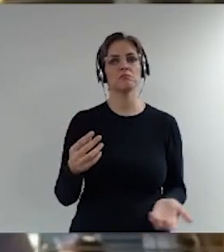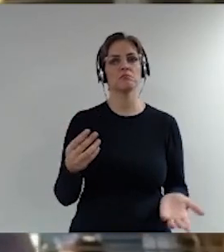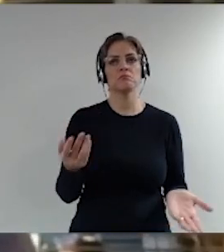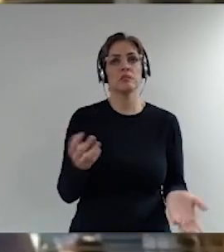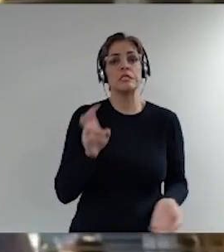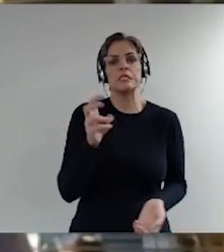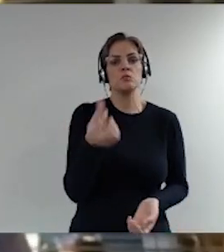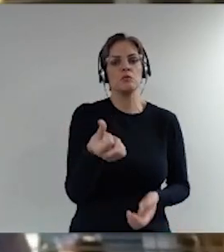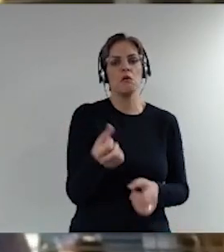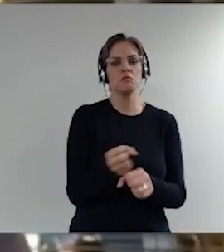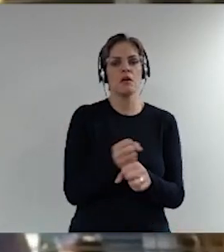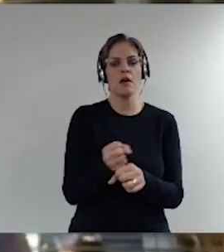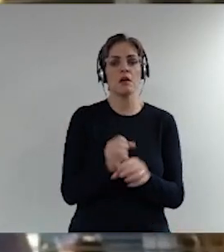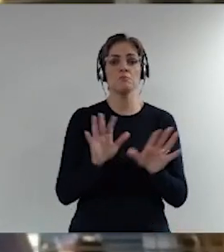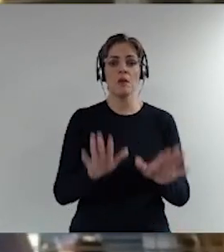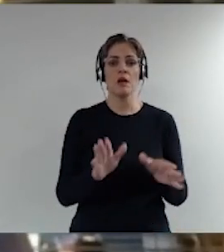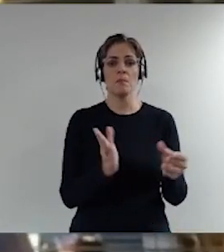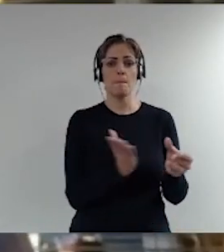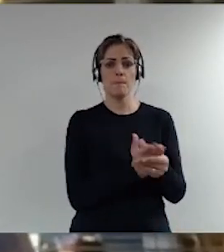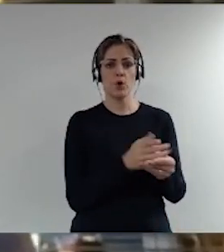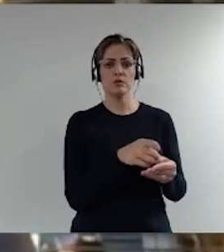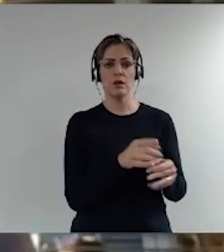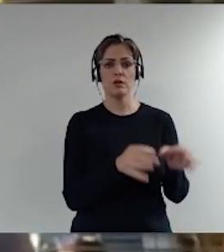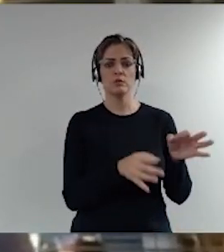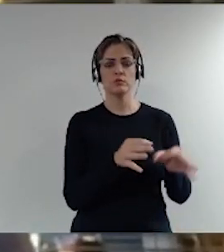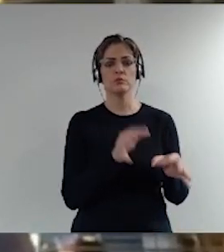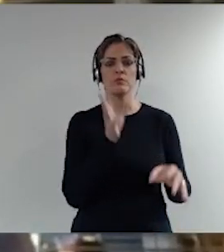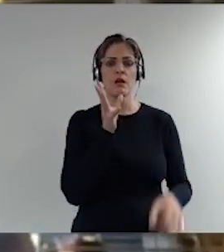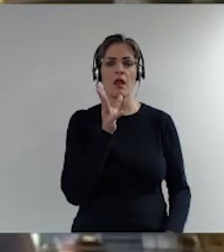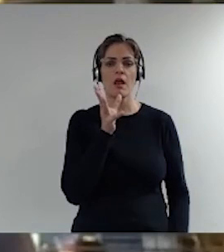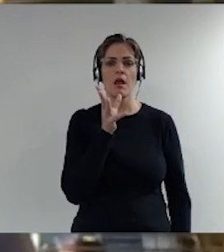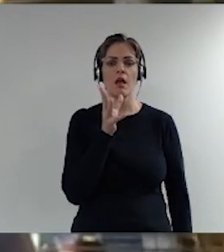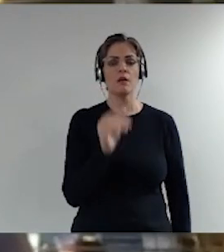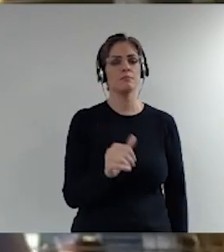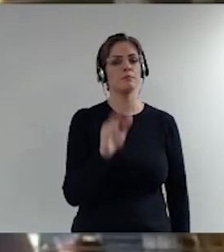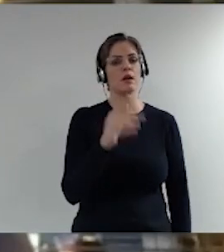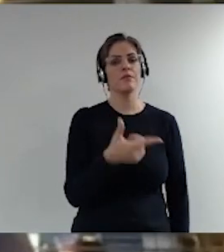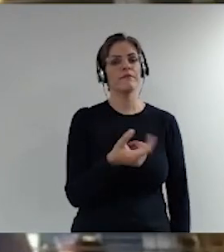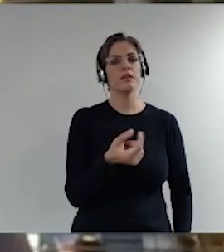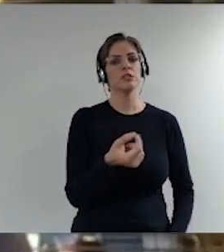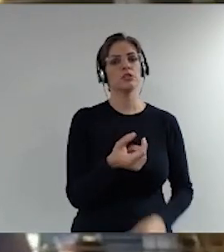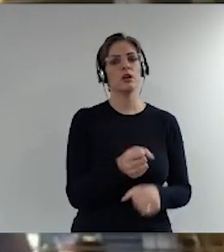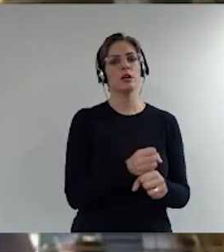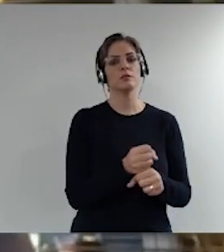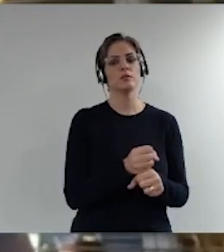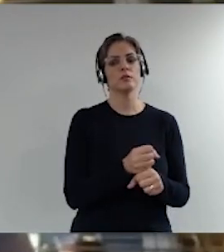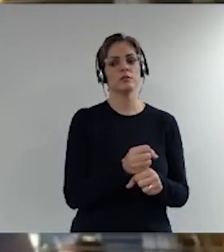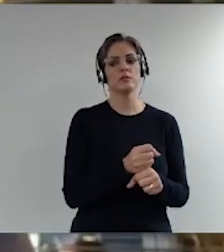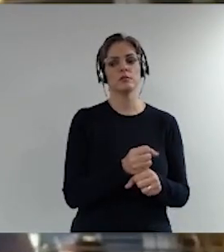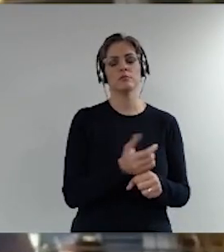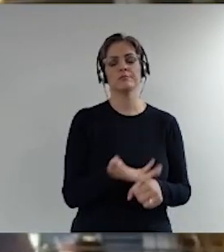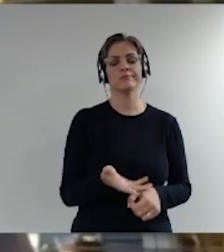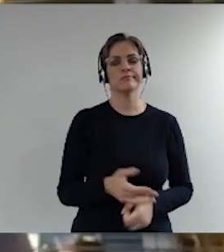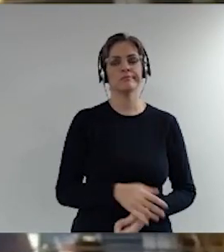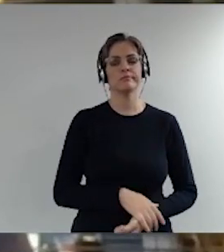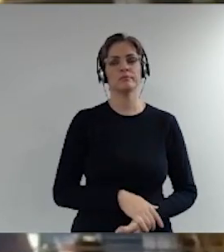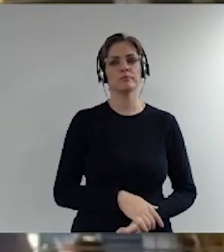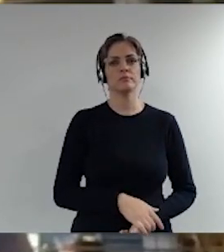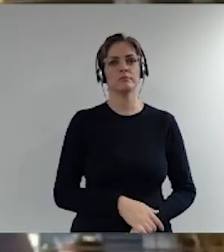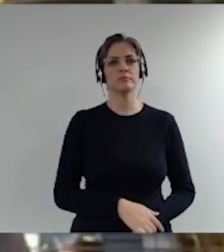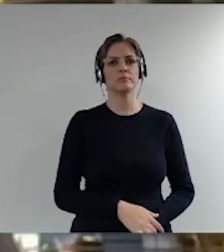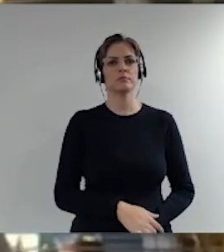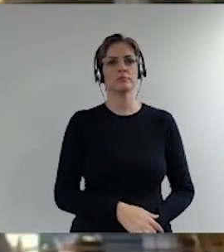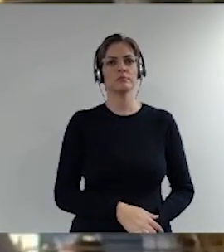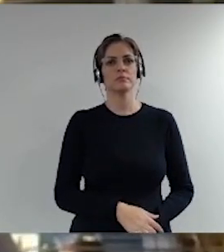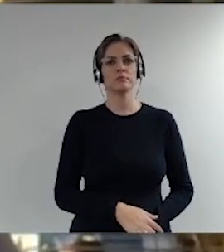anos, e processos judiciais que comumente duram mais de 20 anos. Ou seja, tu tem aí